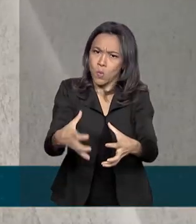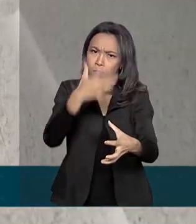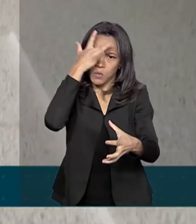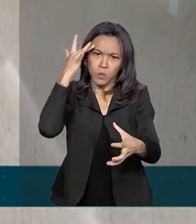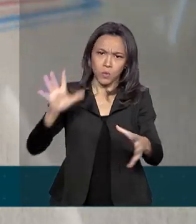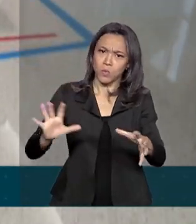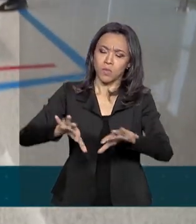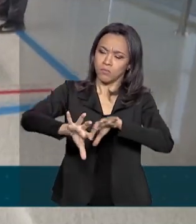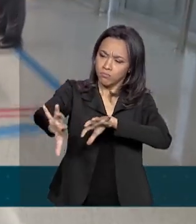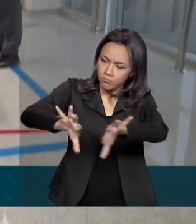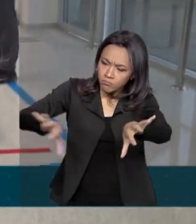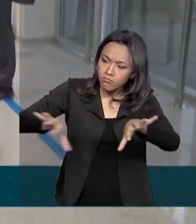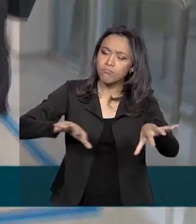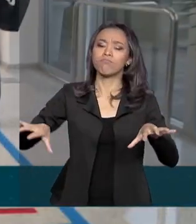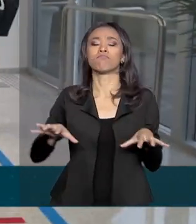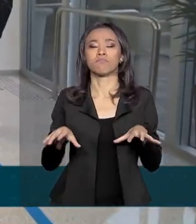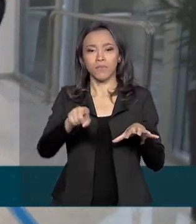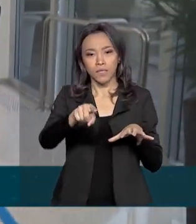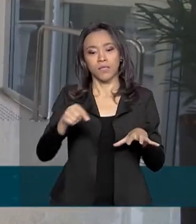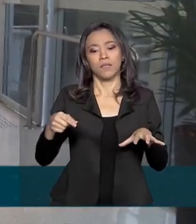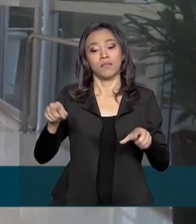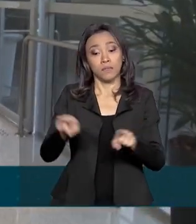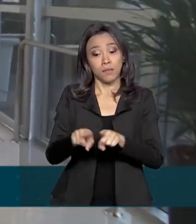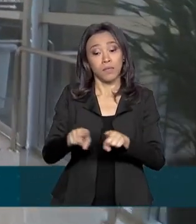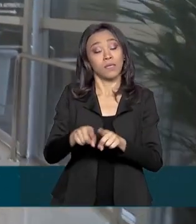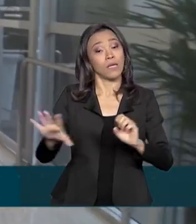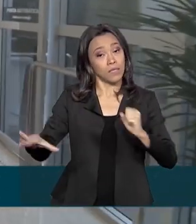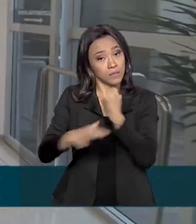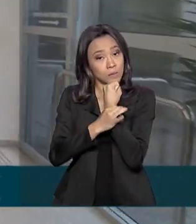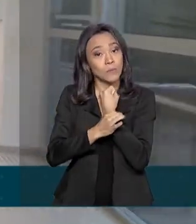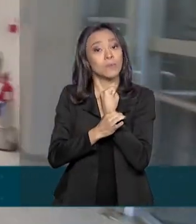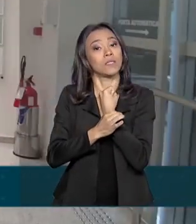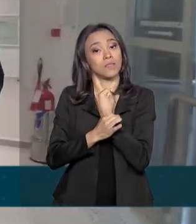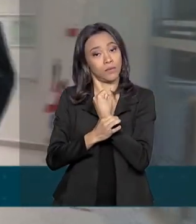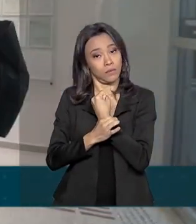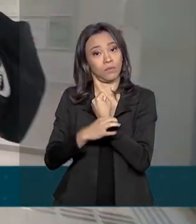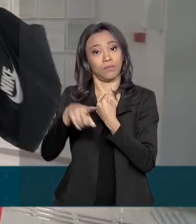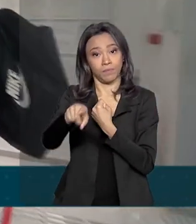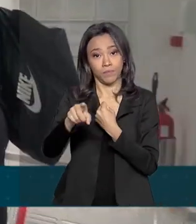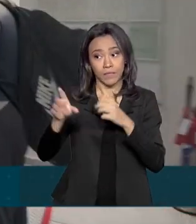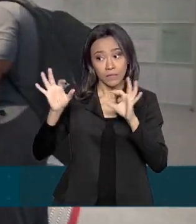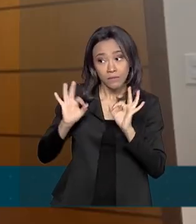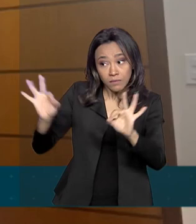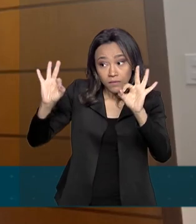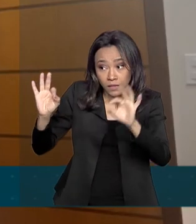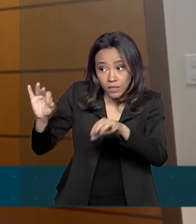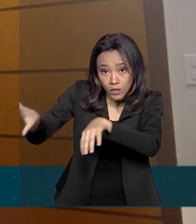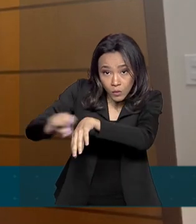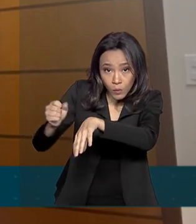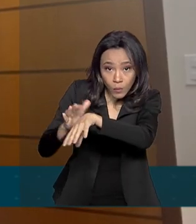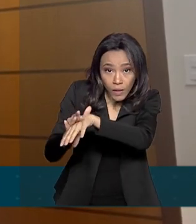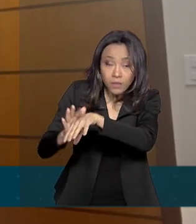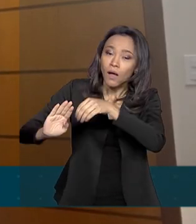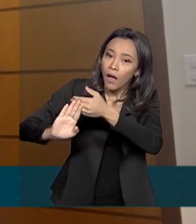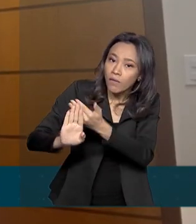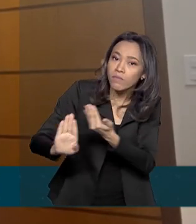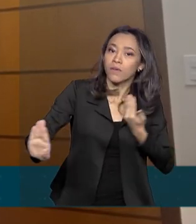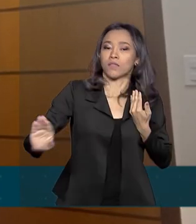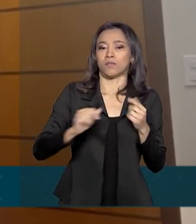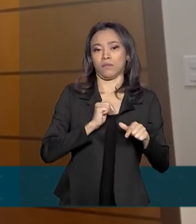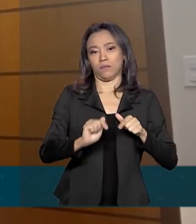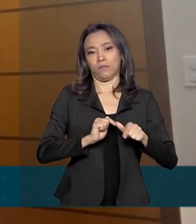e implementar triagem dos trabalhadores, garantindo o afastamento dos casos confirmados. Esse conjunto de